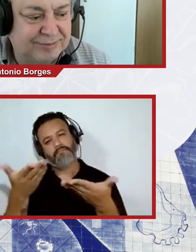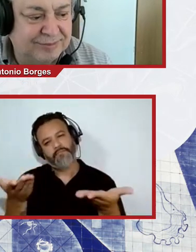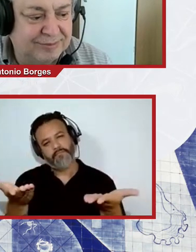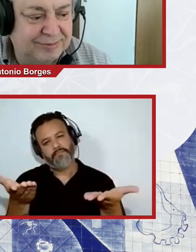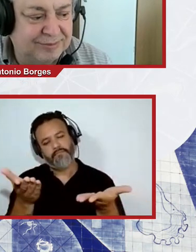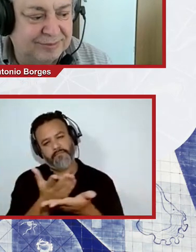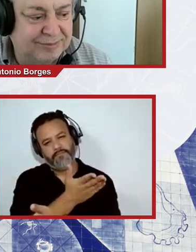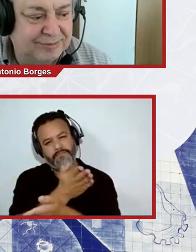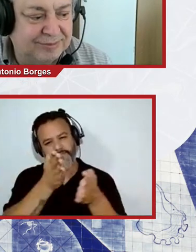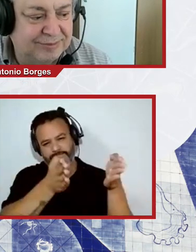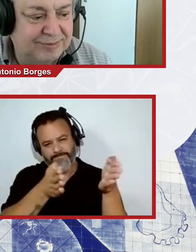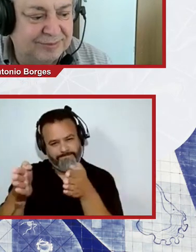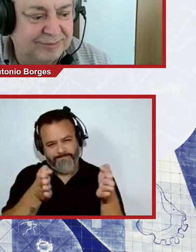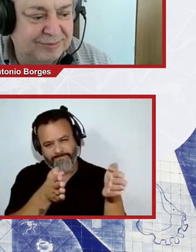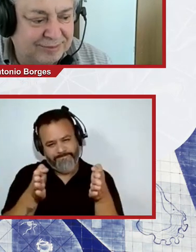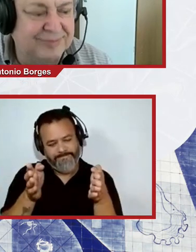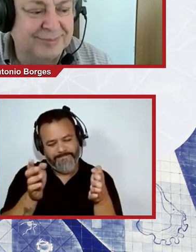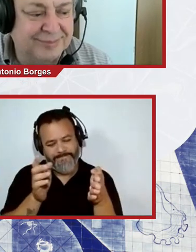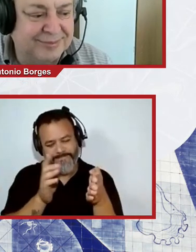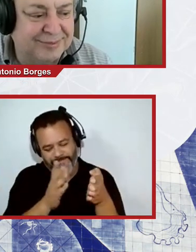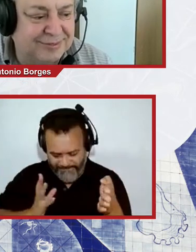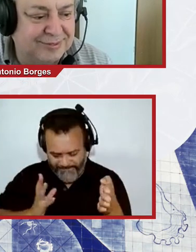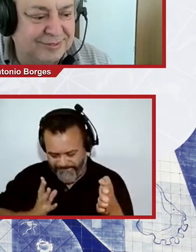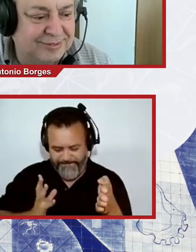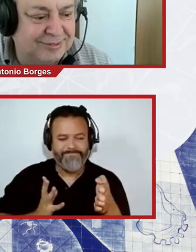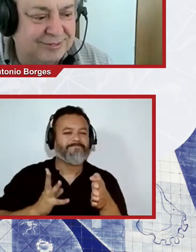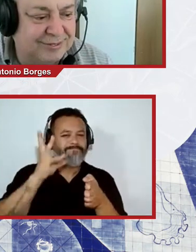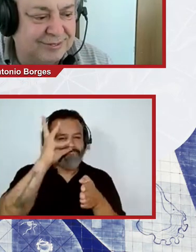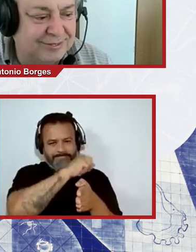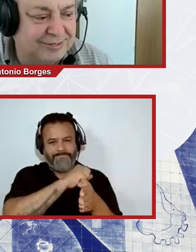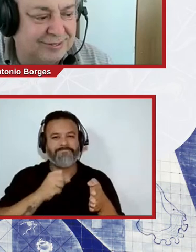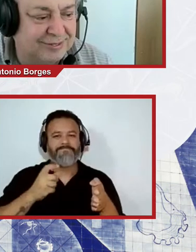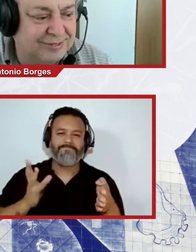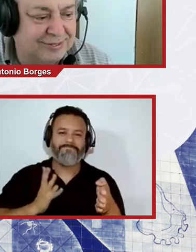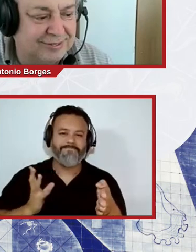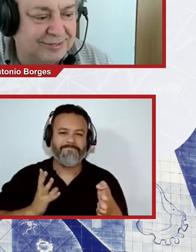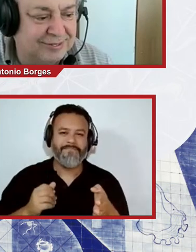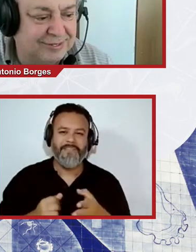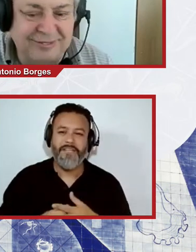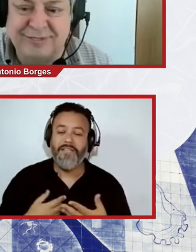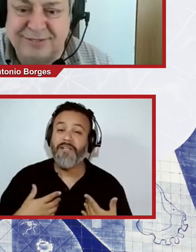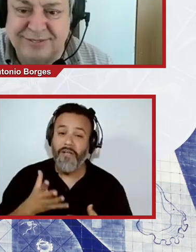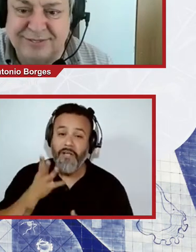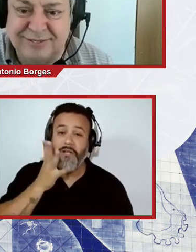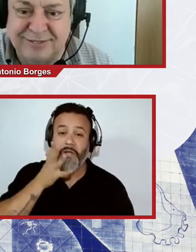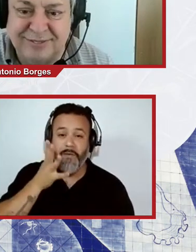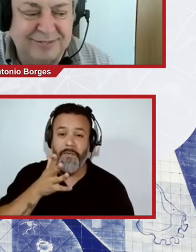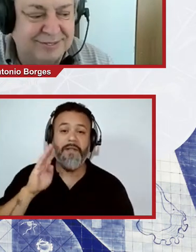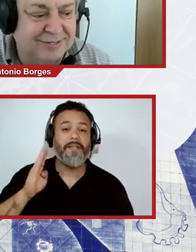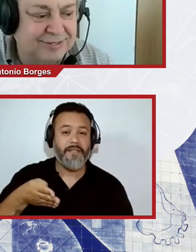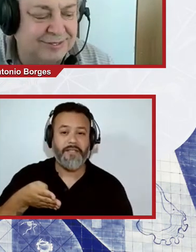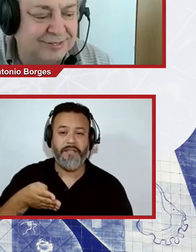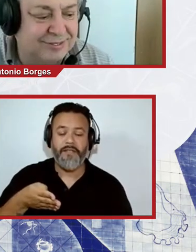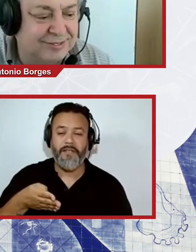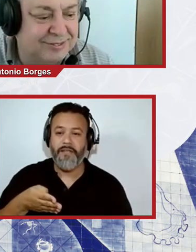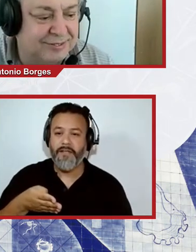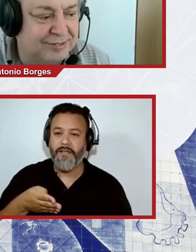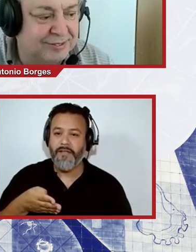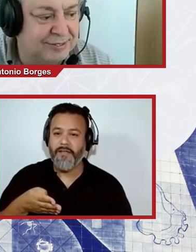momentos tão enriquecedores. Eu nunca tinha, nós já fizemos uma palestra aqui